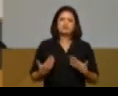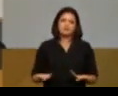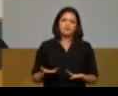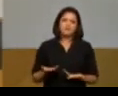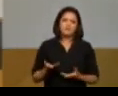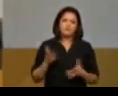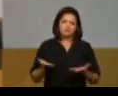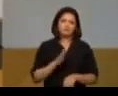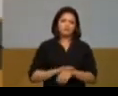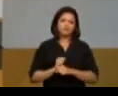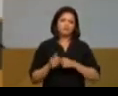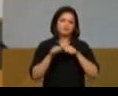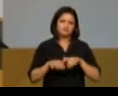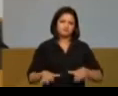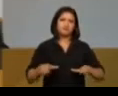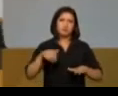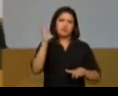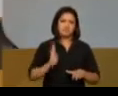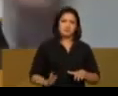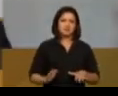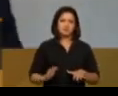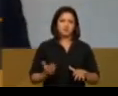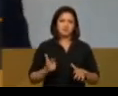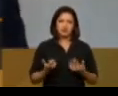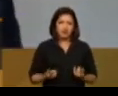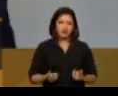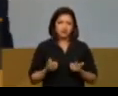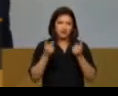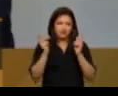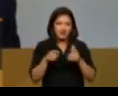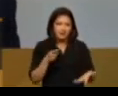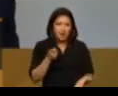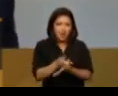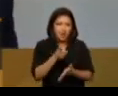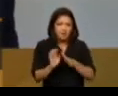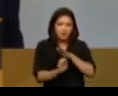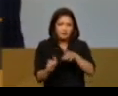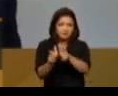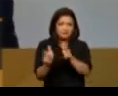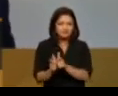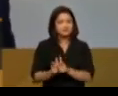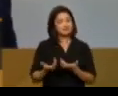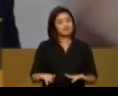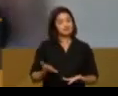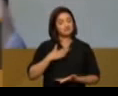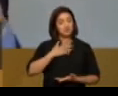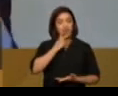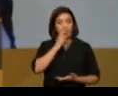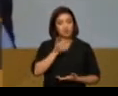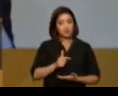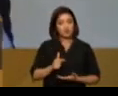pandemia, exista capital nacional que tenha condições de comprar essas refinarias. Isso digo eu.